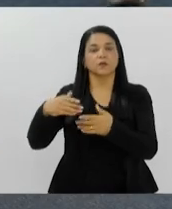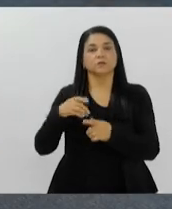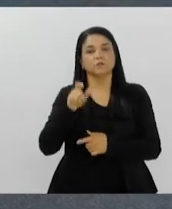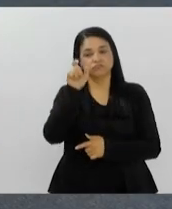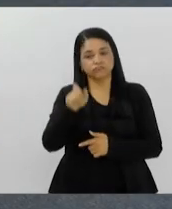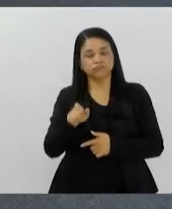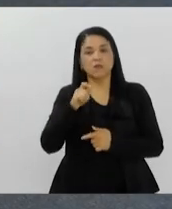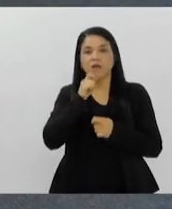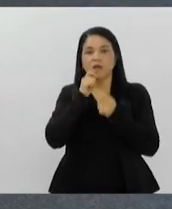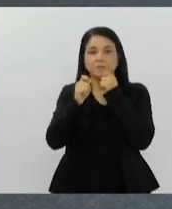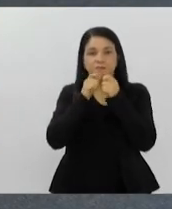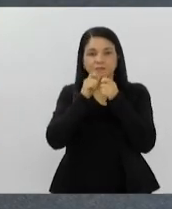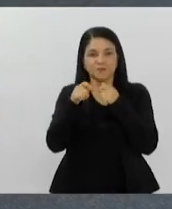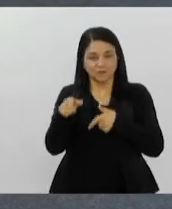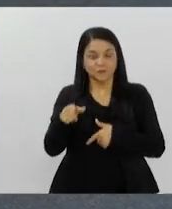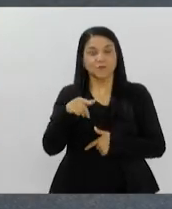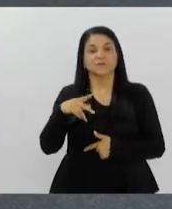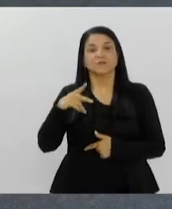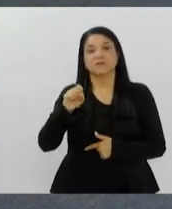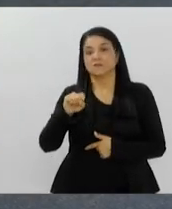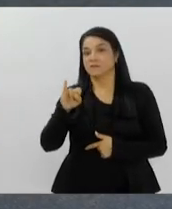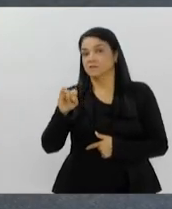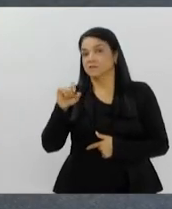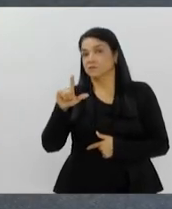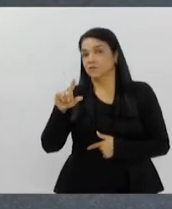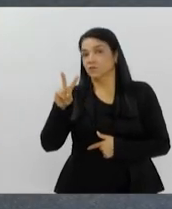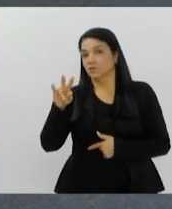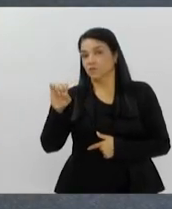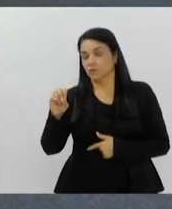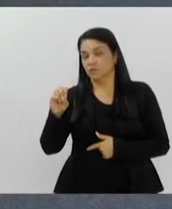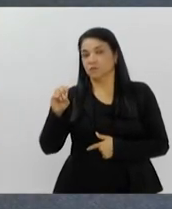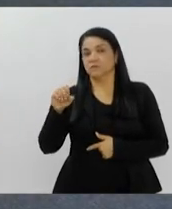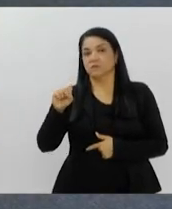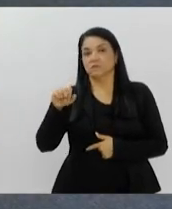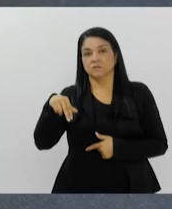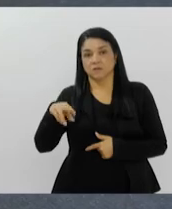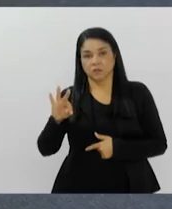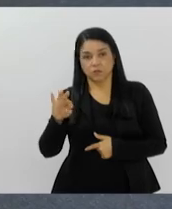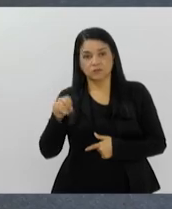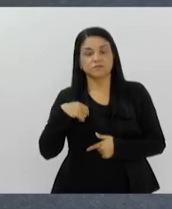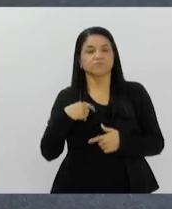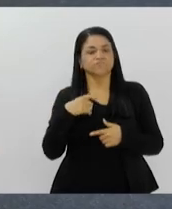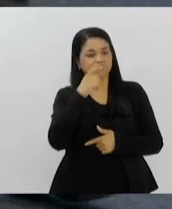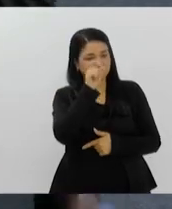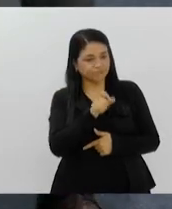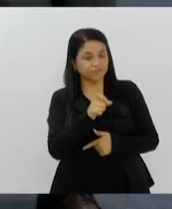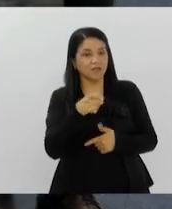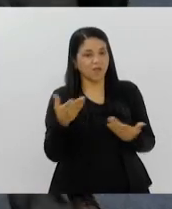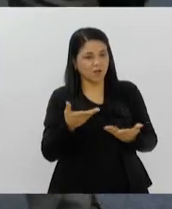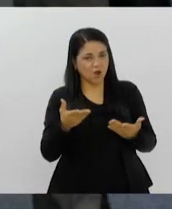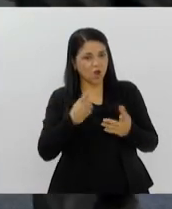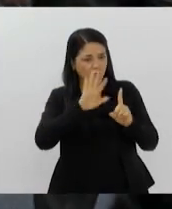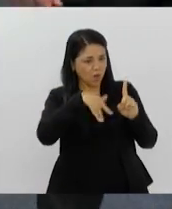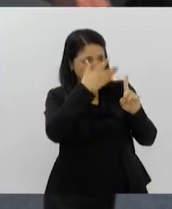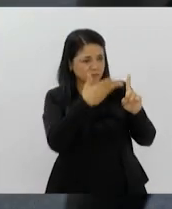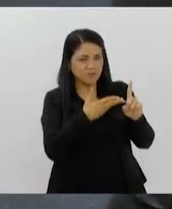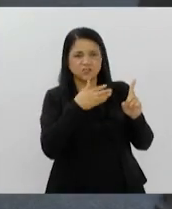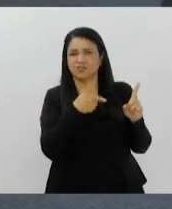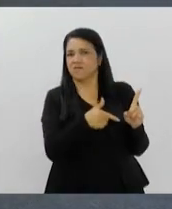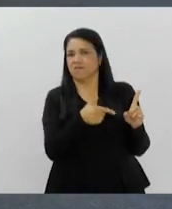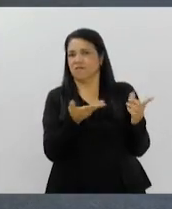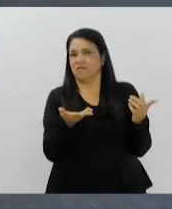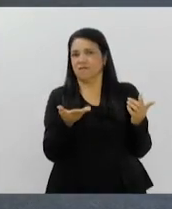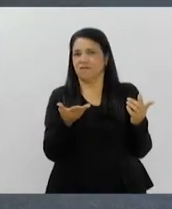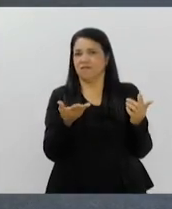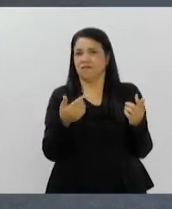apresentador Silvio Santos, ele foi uma grande figura da comunicação brasileira, etc. Mas agora está uma corrida para homenagear o Silvio Santos,